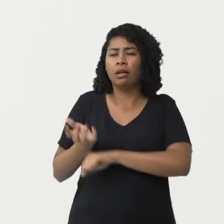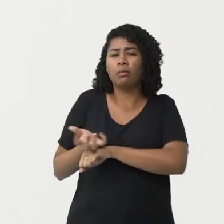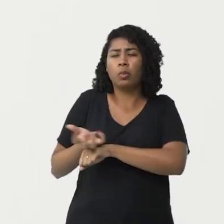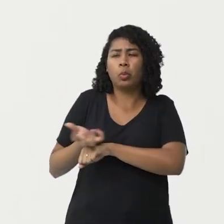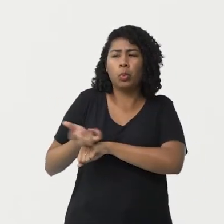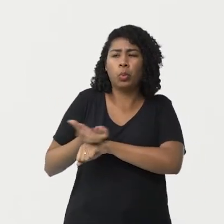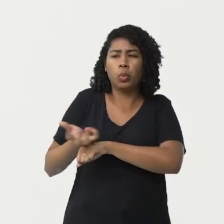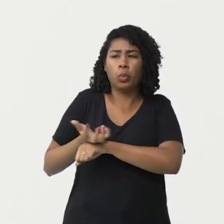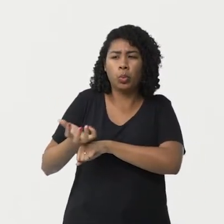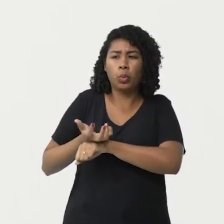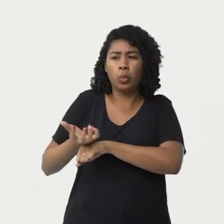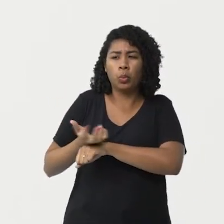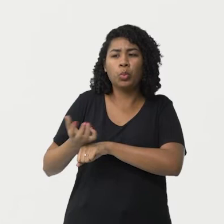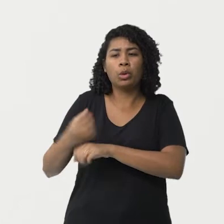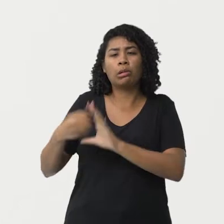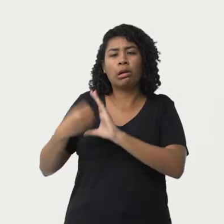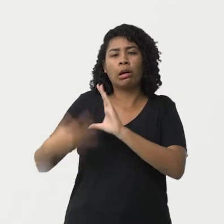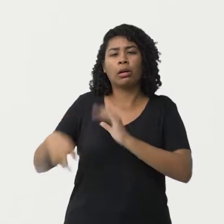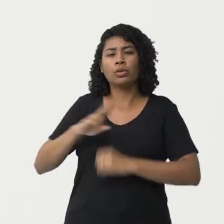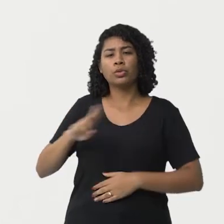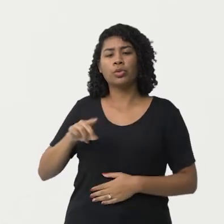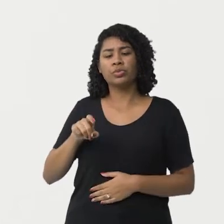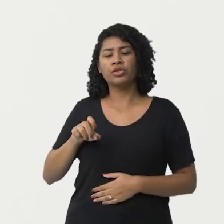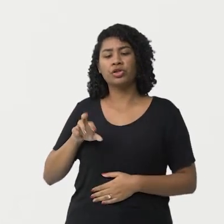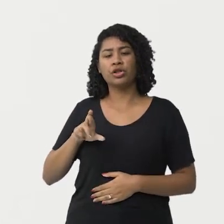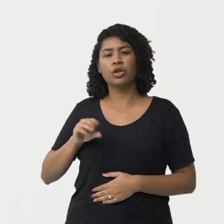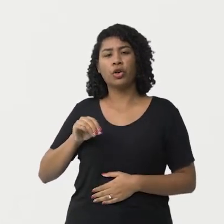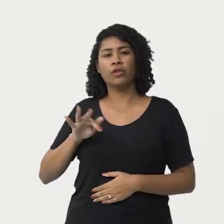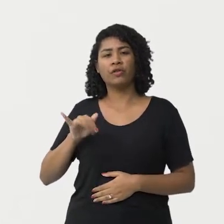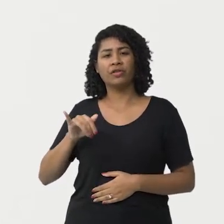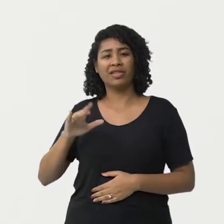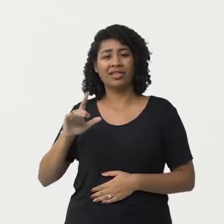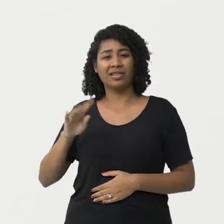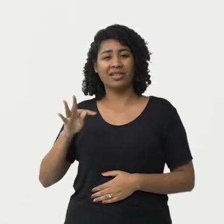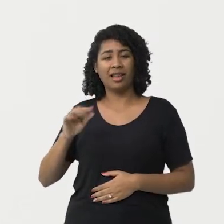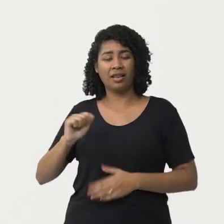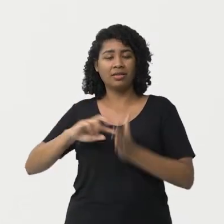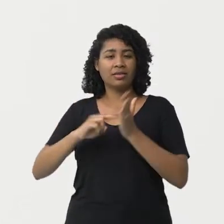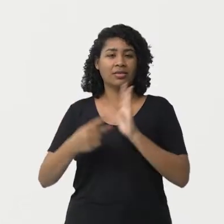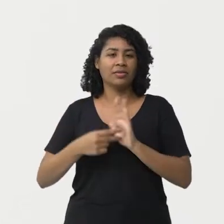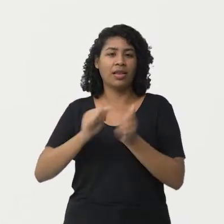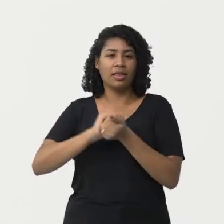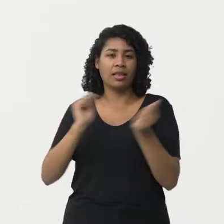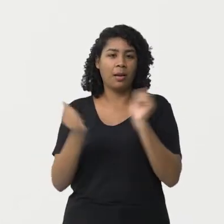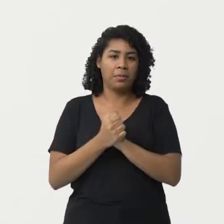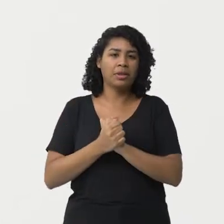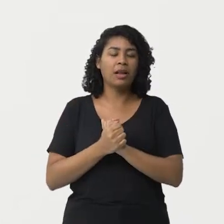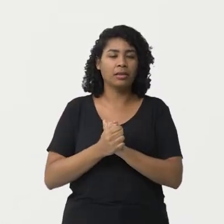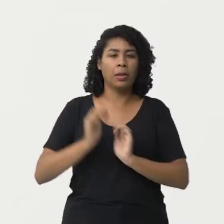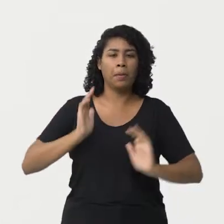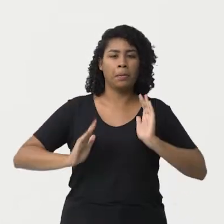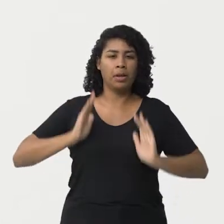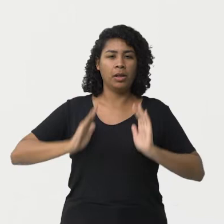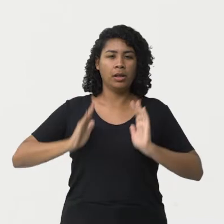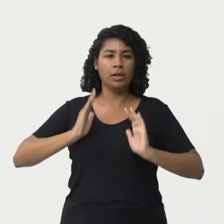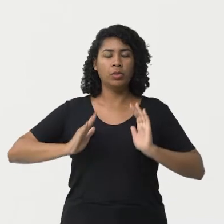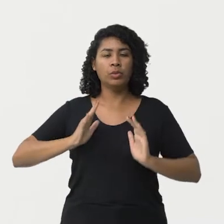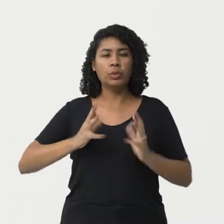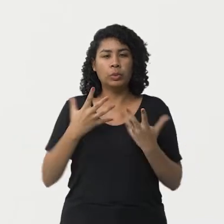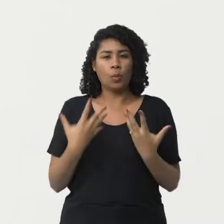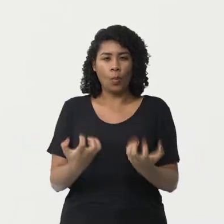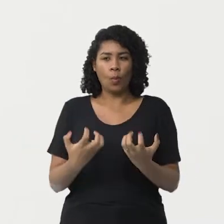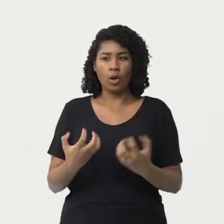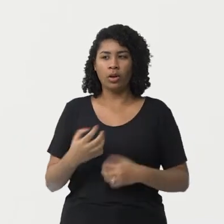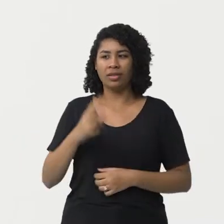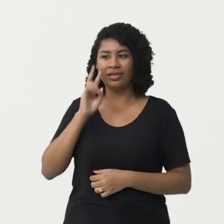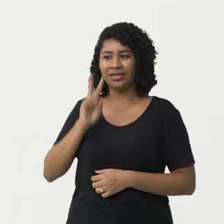vegetação xerófita. O que quer dizer xerófita? Adaptada a longos períodos de seca, que é um exemplo